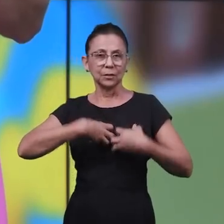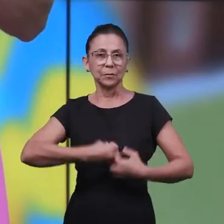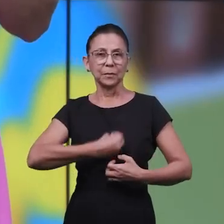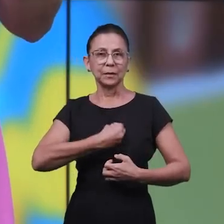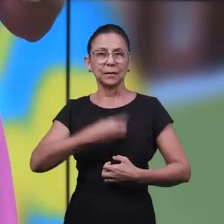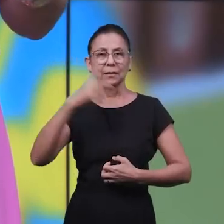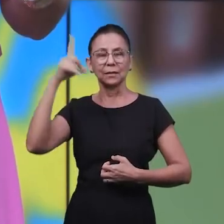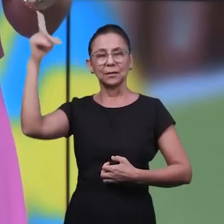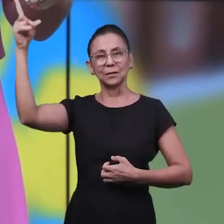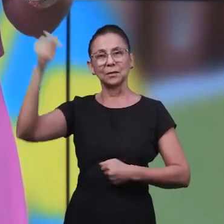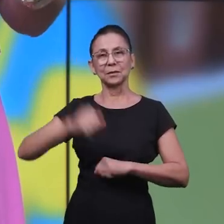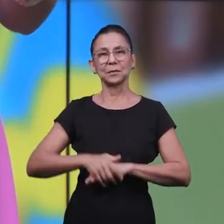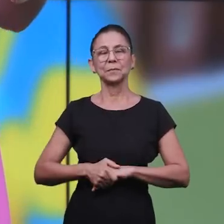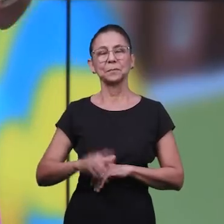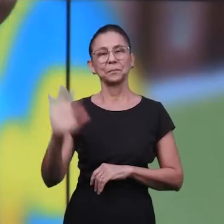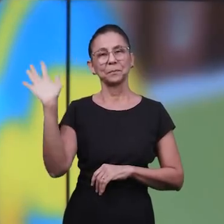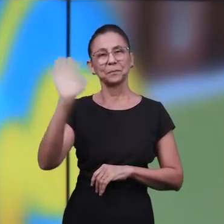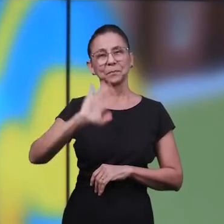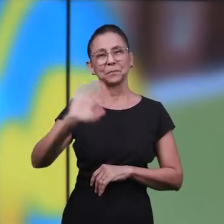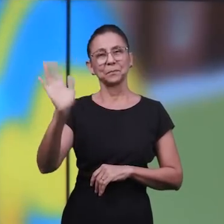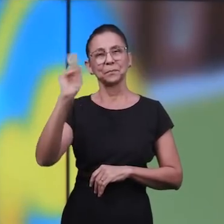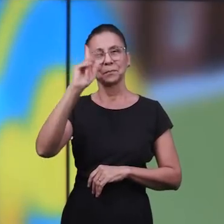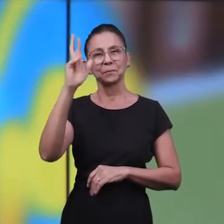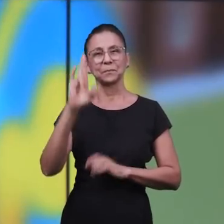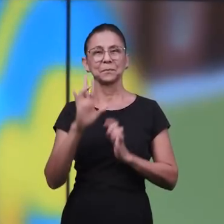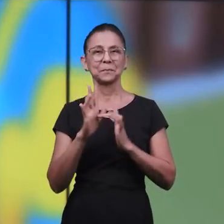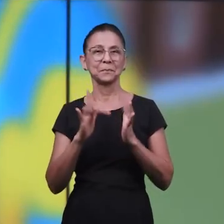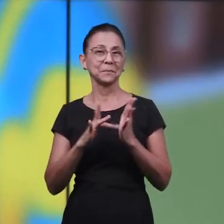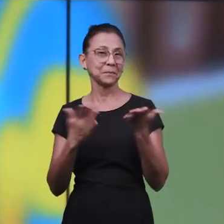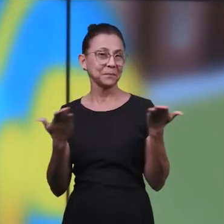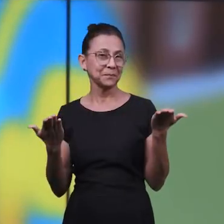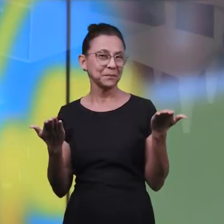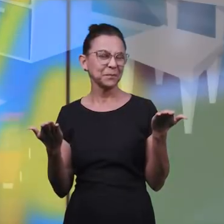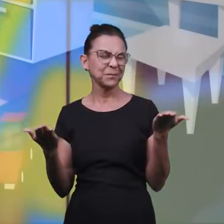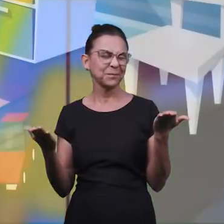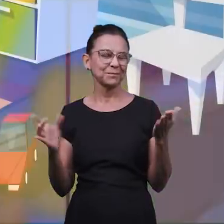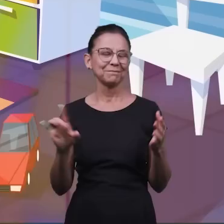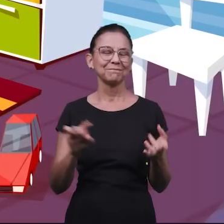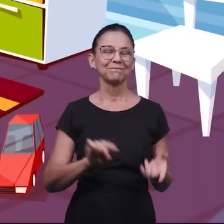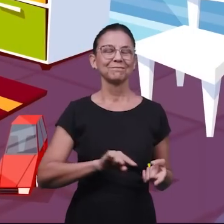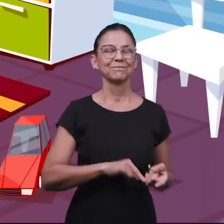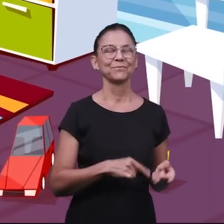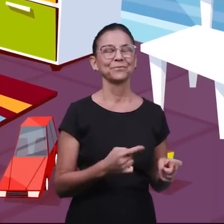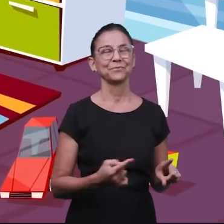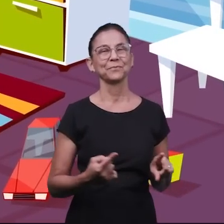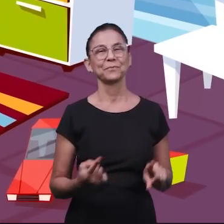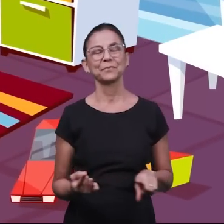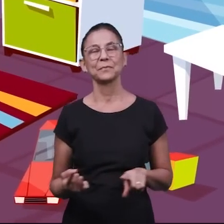dia. Nos despedimos de todos com a paz do Senhor Jesus.